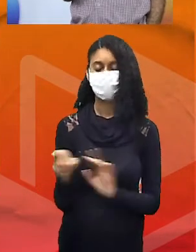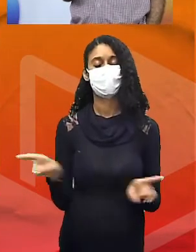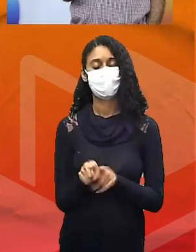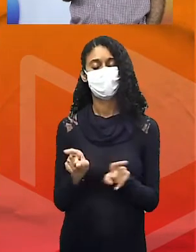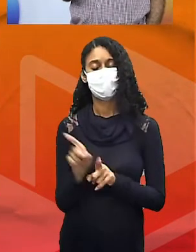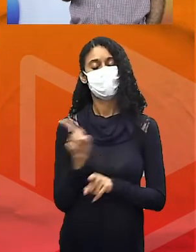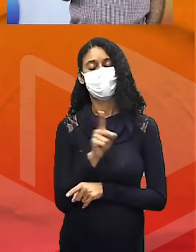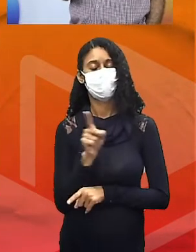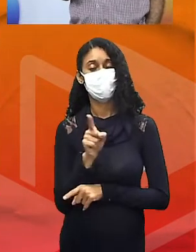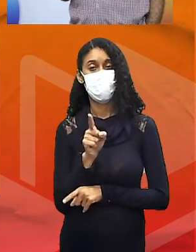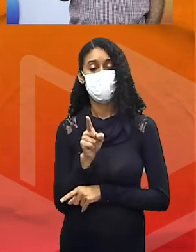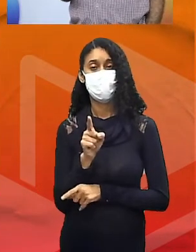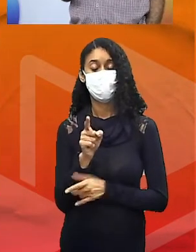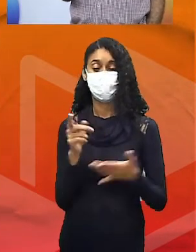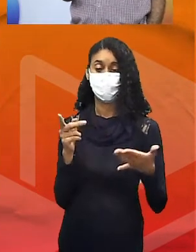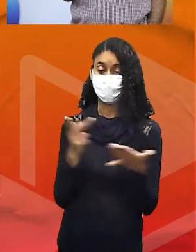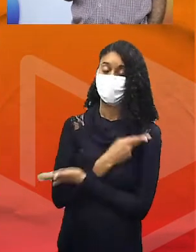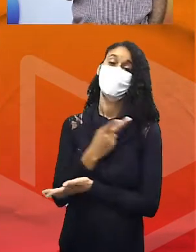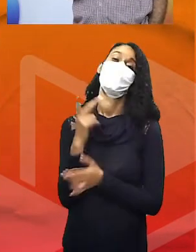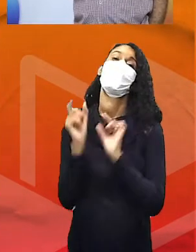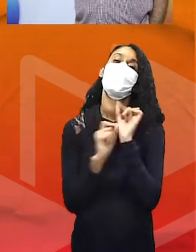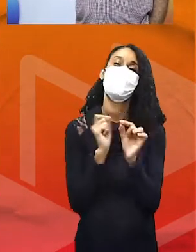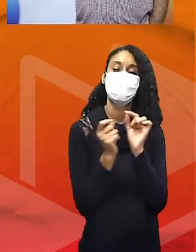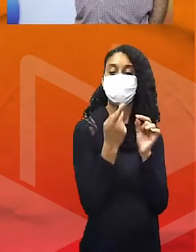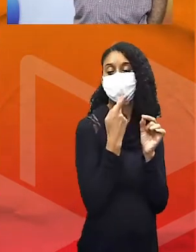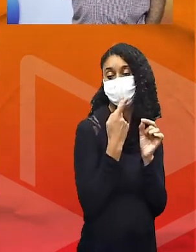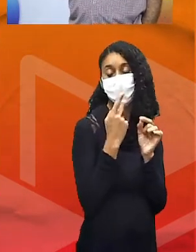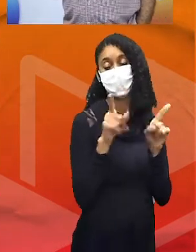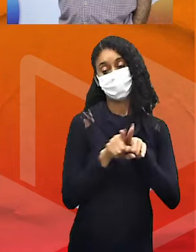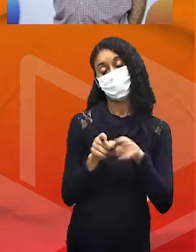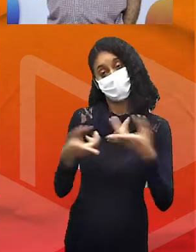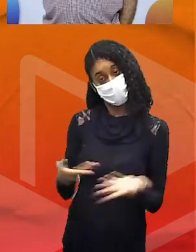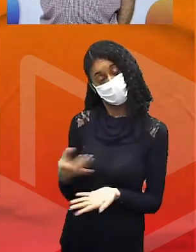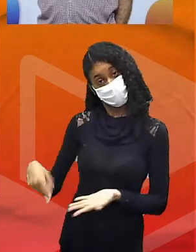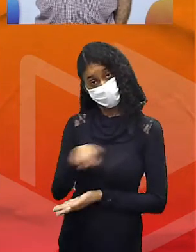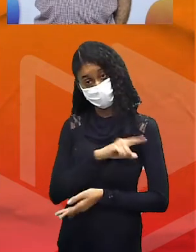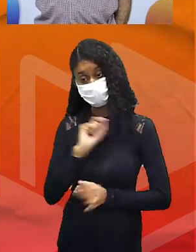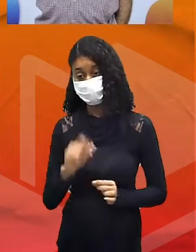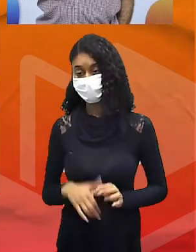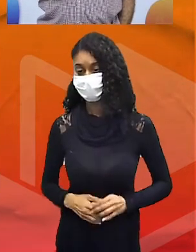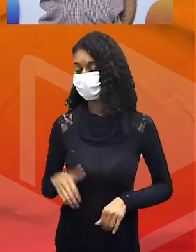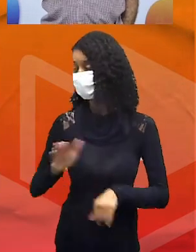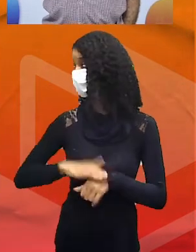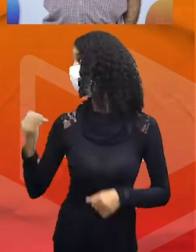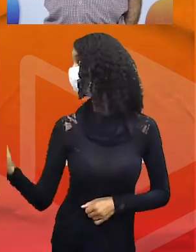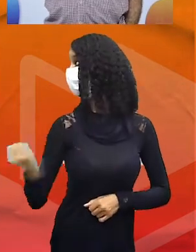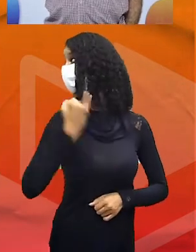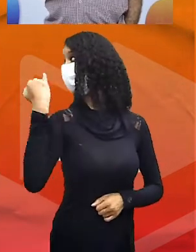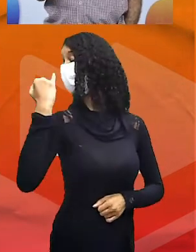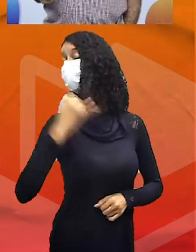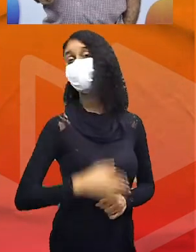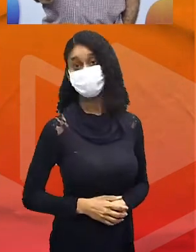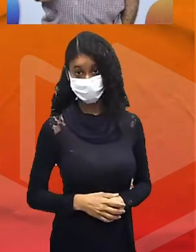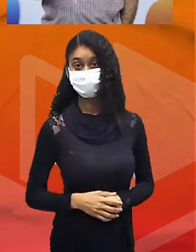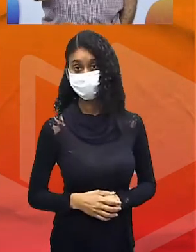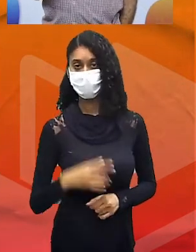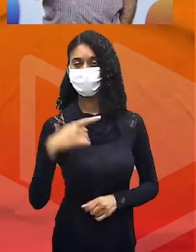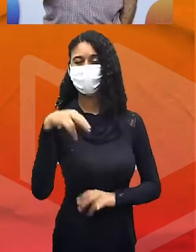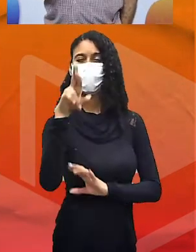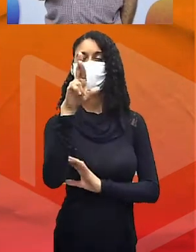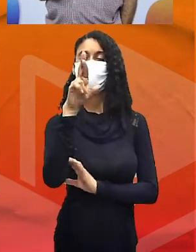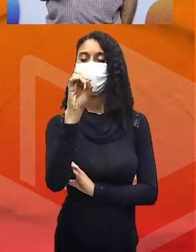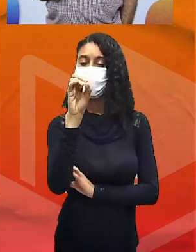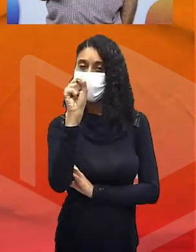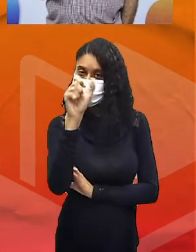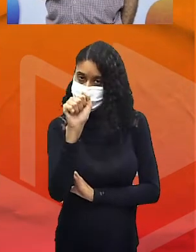estaria exagerando, quer dizer, se eu dissesse a vocês que o mais importante prosador, já